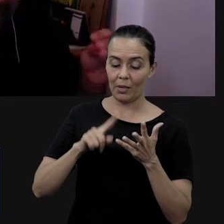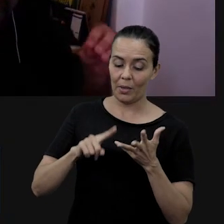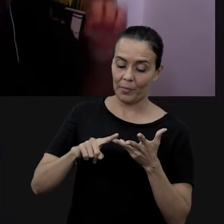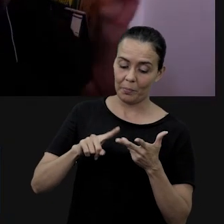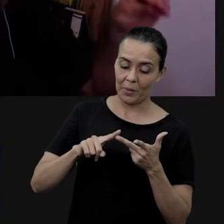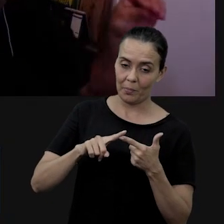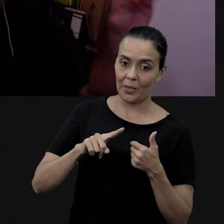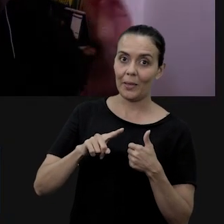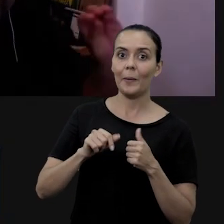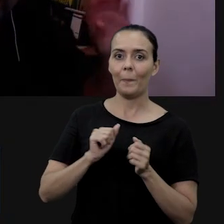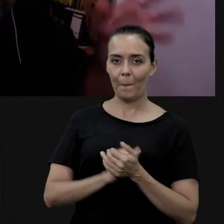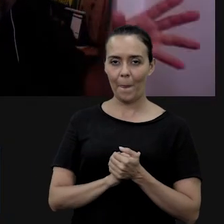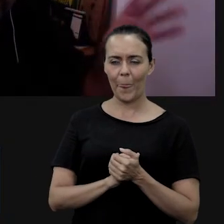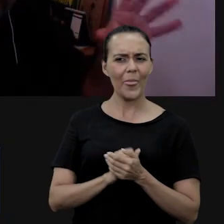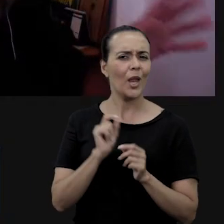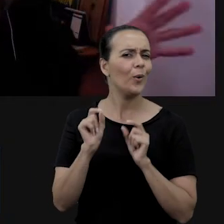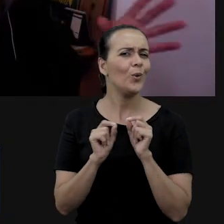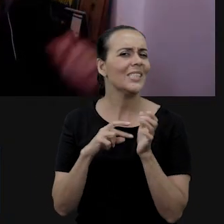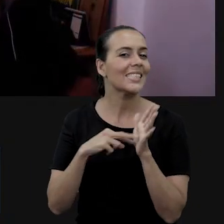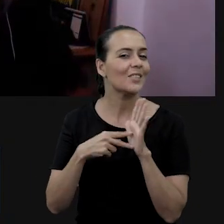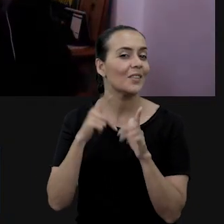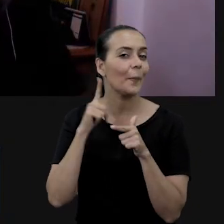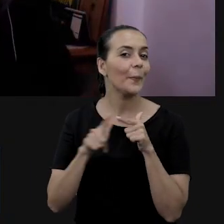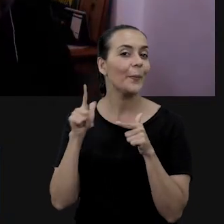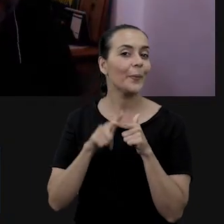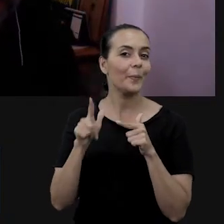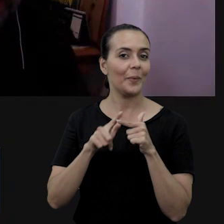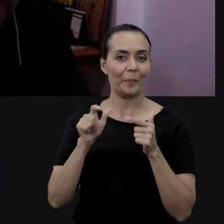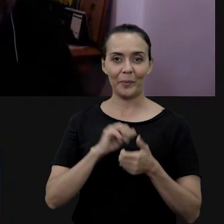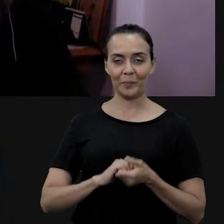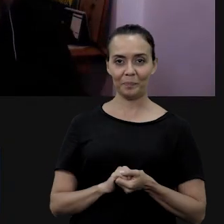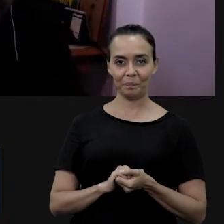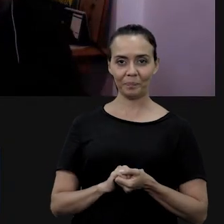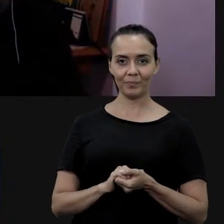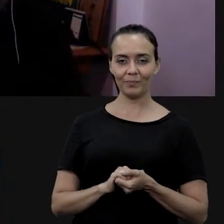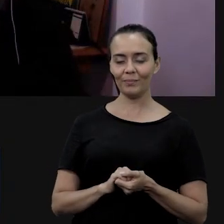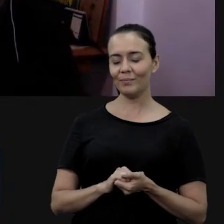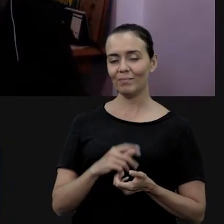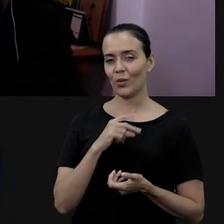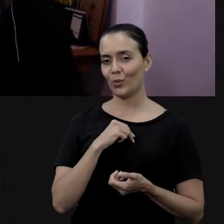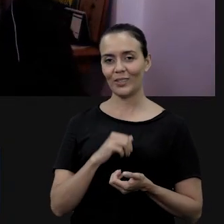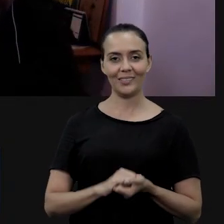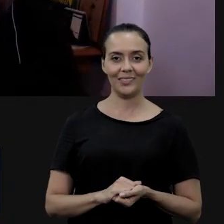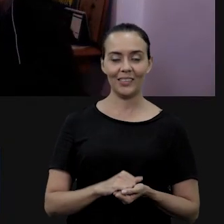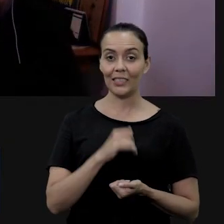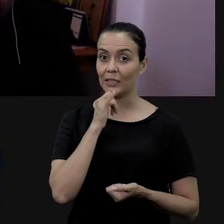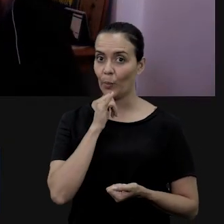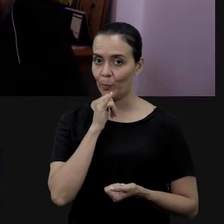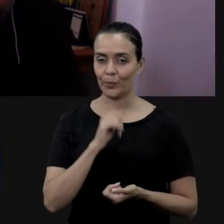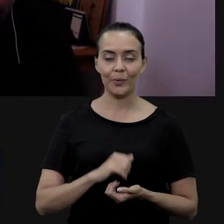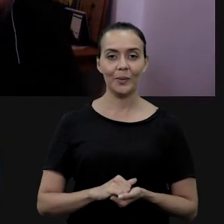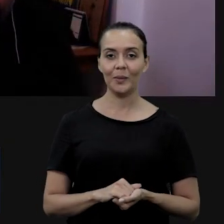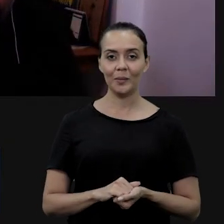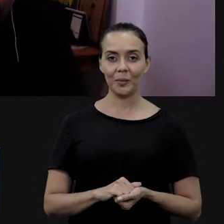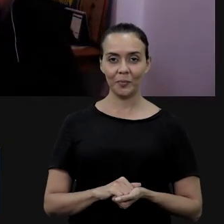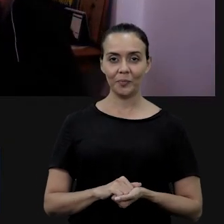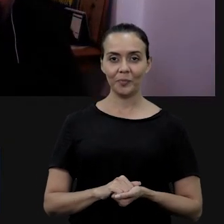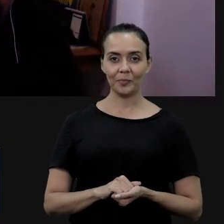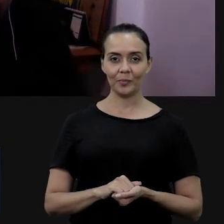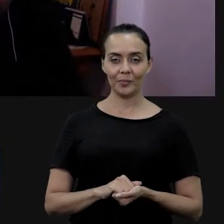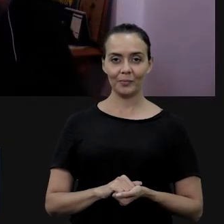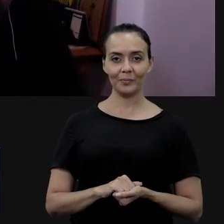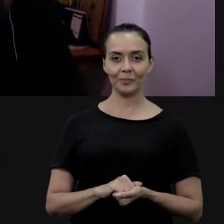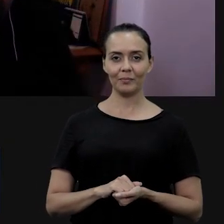ter uma situação assim que pode O que representar que é uma uma encrenca grande? dificuldade. Dá um exemplo aí de um Isso, trabalho por complicado.